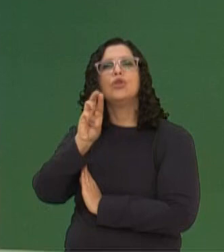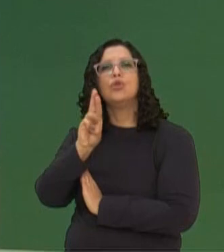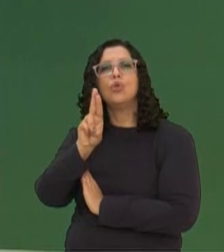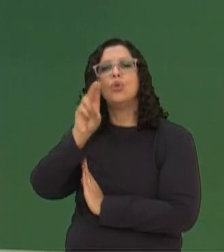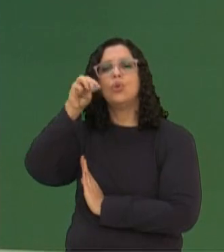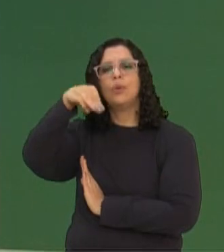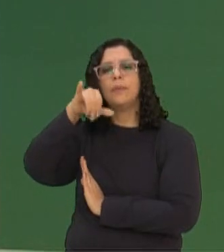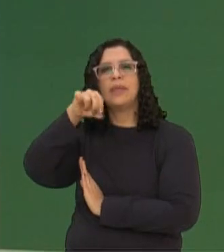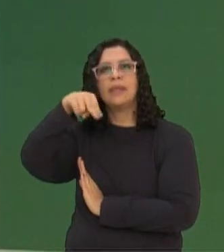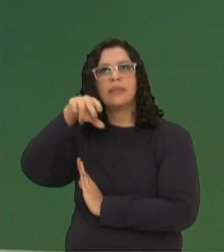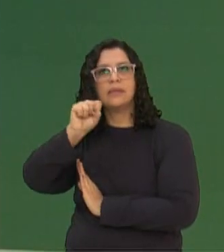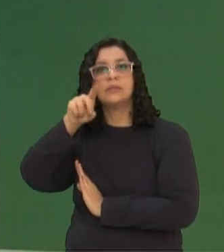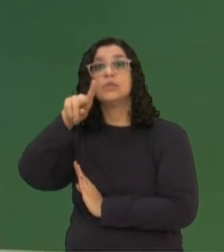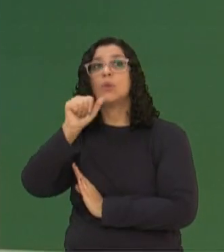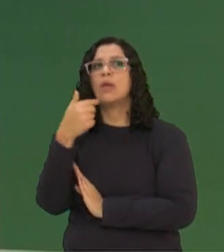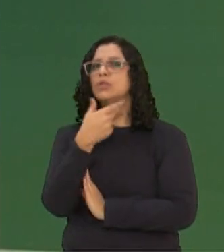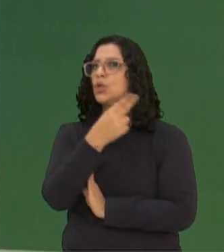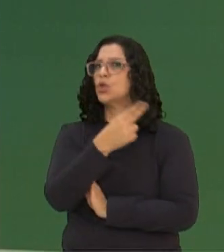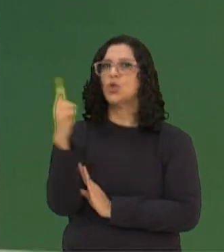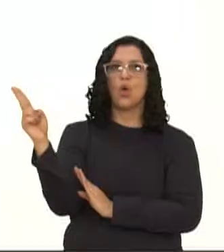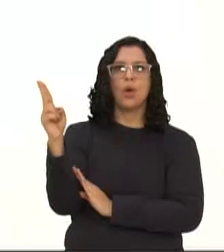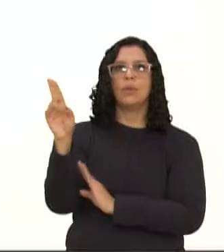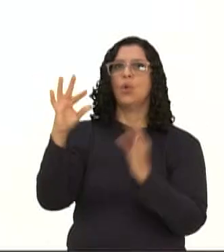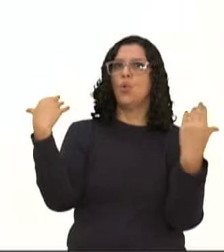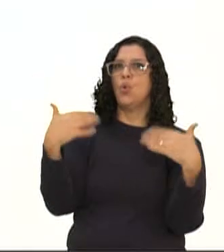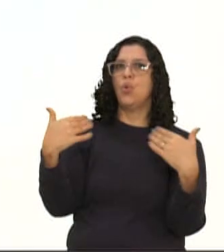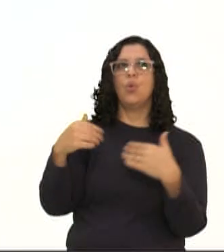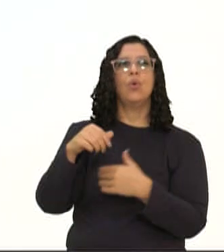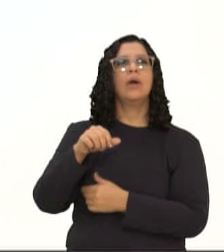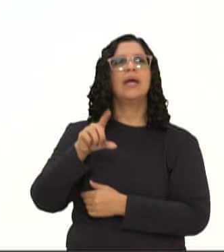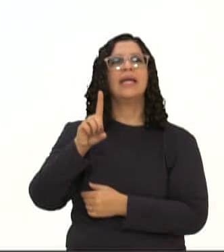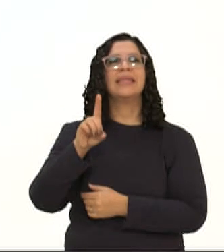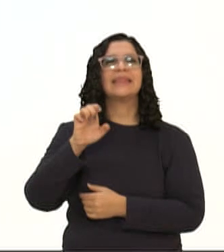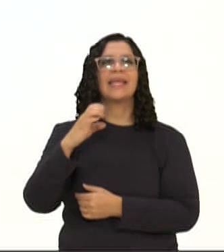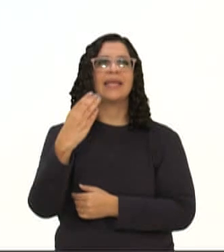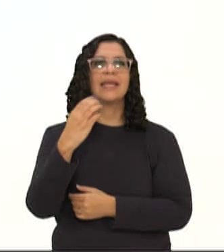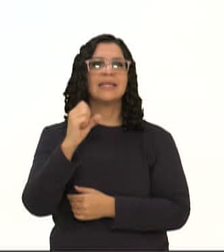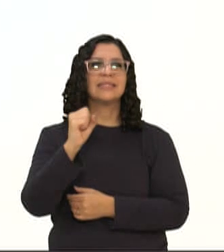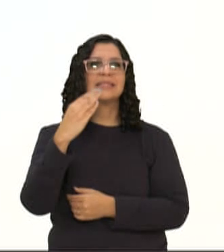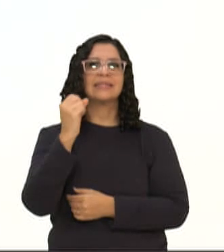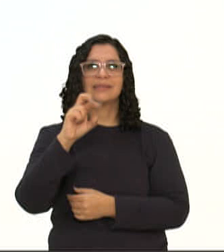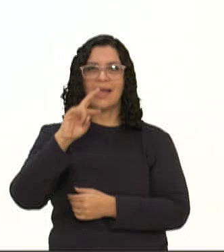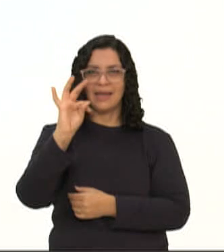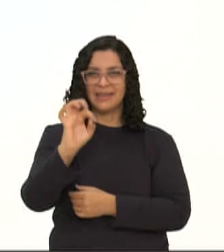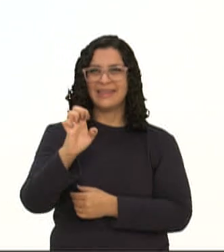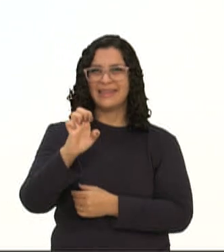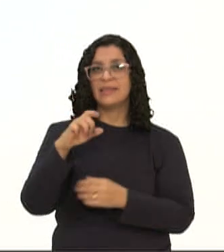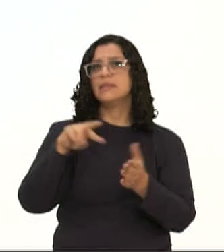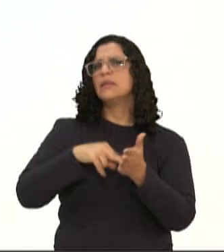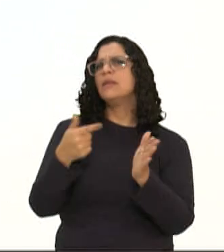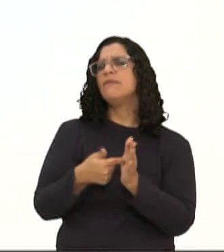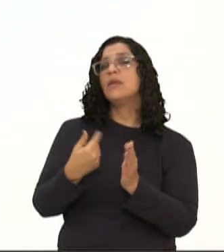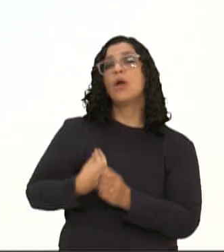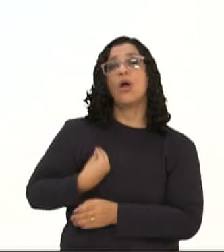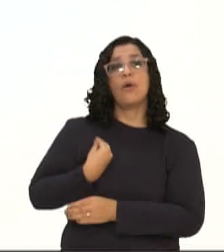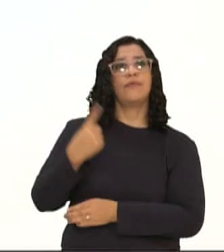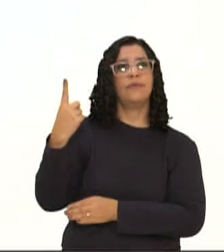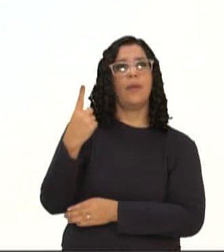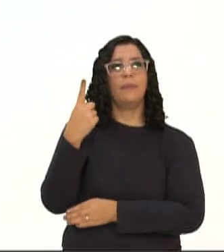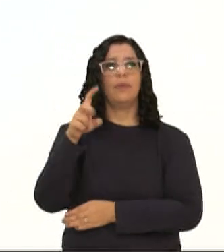talvez esse seja um dos maiores nomes de todos, René Descartes. Esse cara viveu de 1596